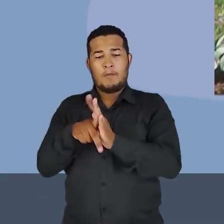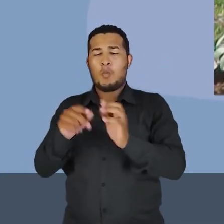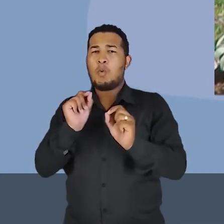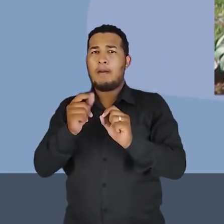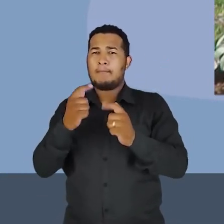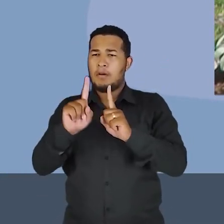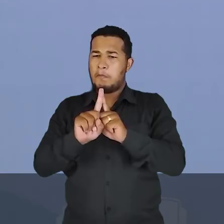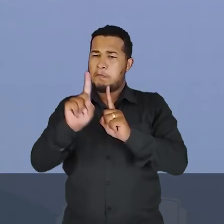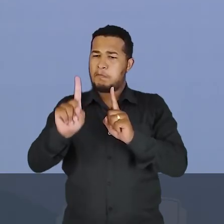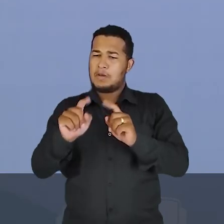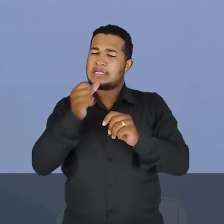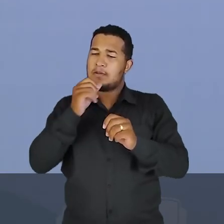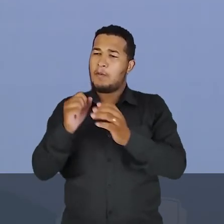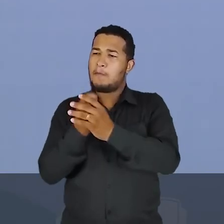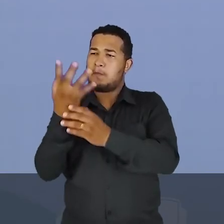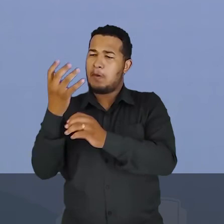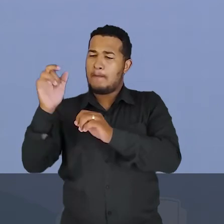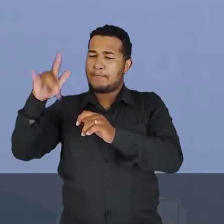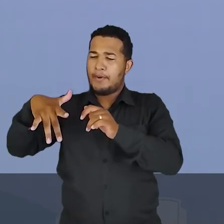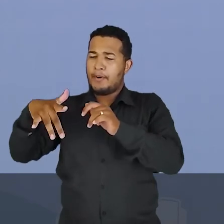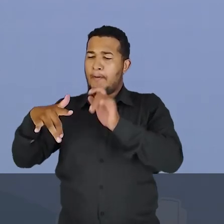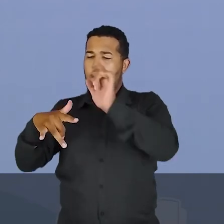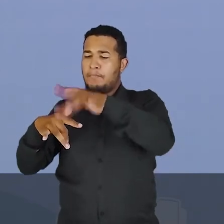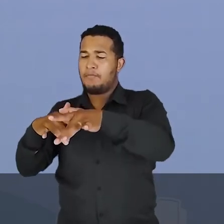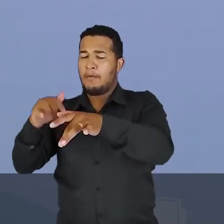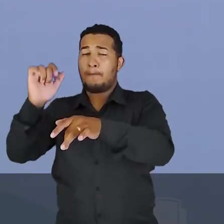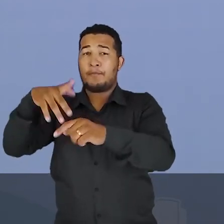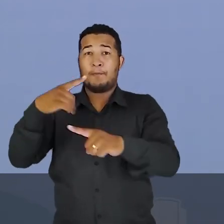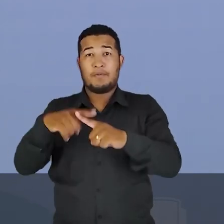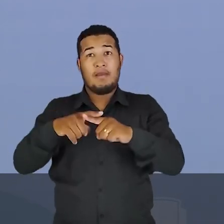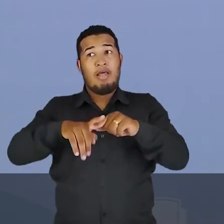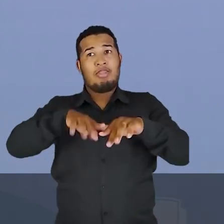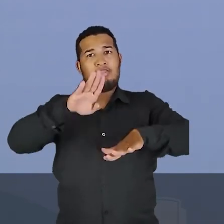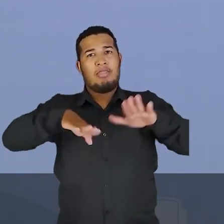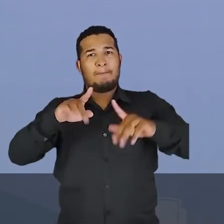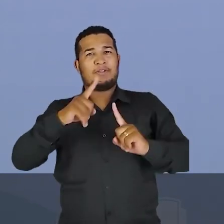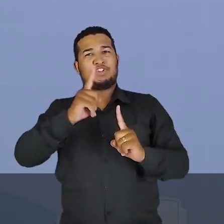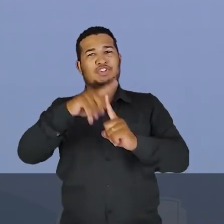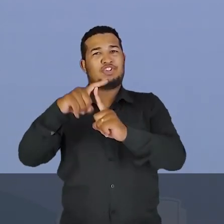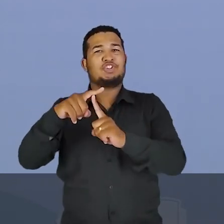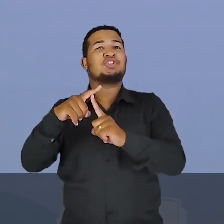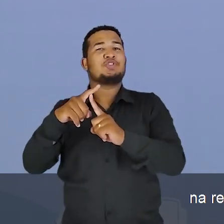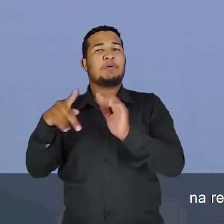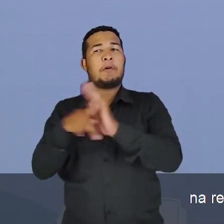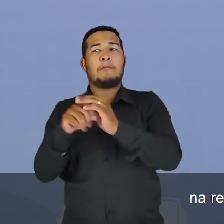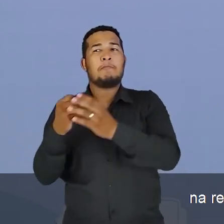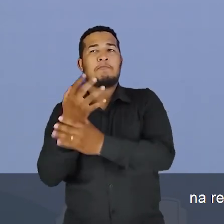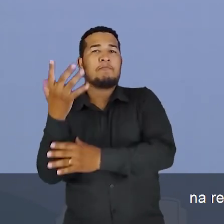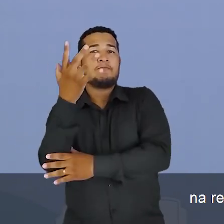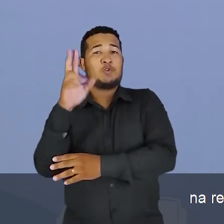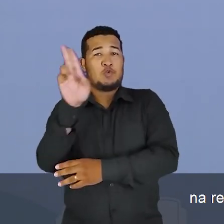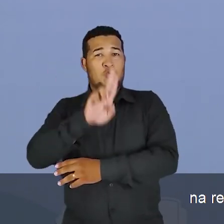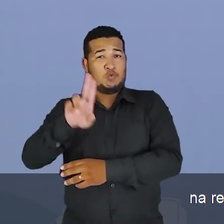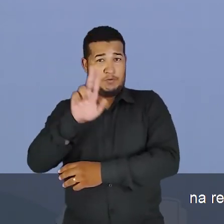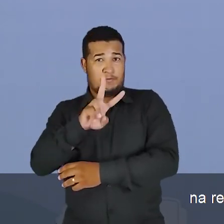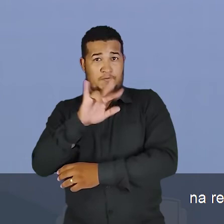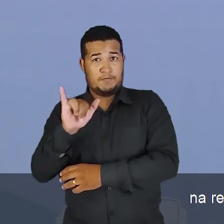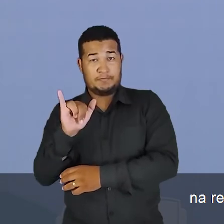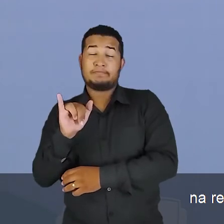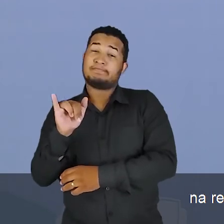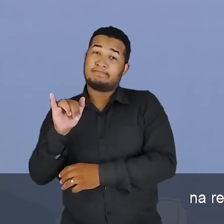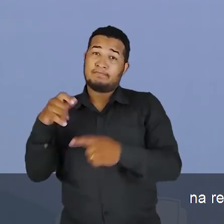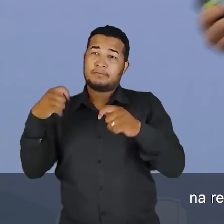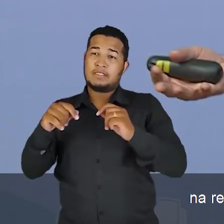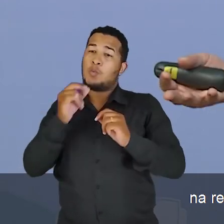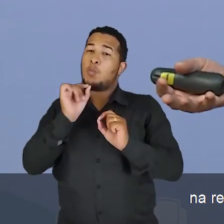covas. Olha para cá, o que é isso? Porque dependendo da espécie de planta que você for utilizar na recuperação de uma nascente, você tem que